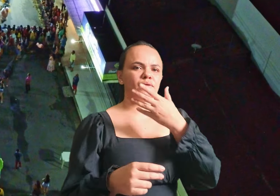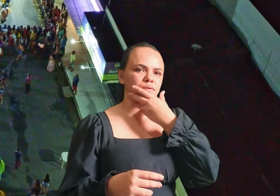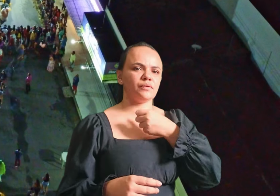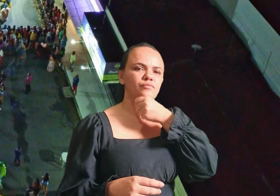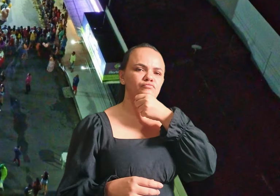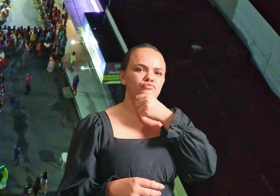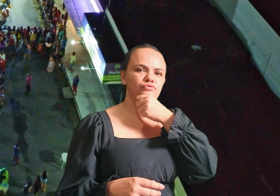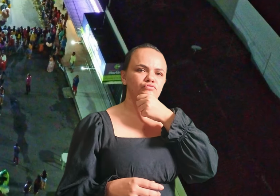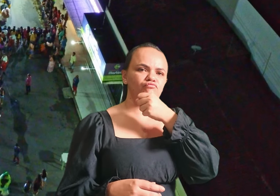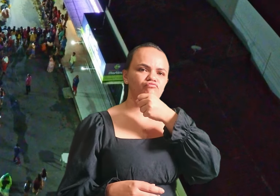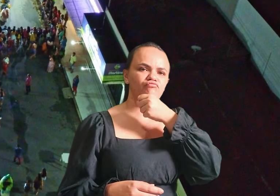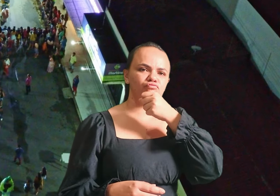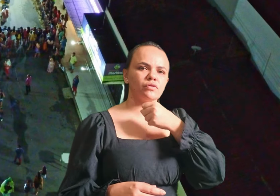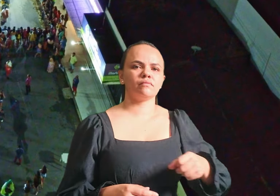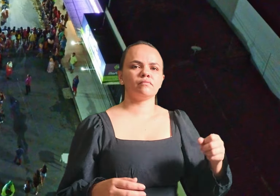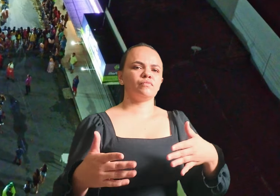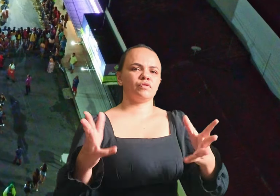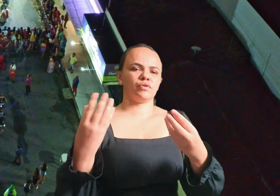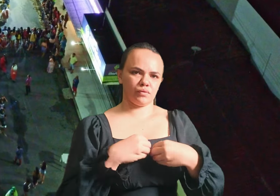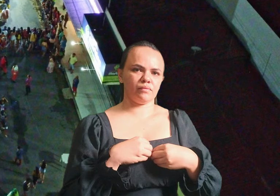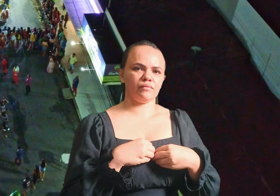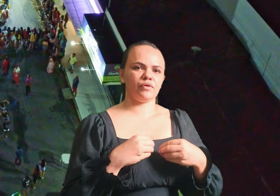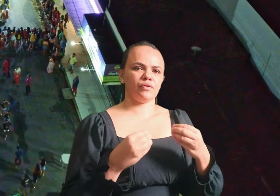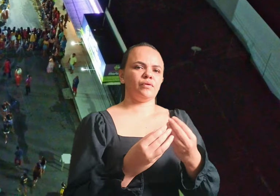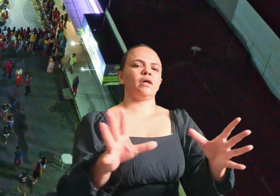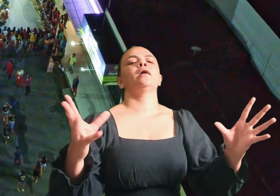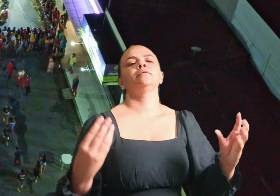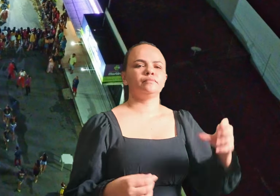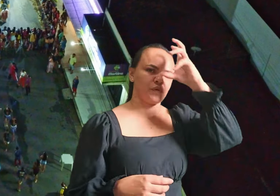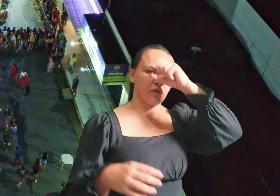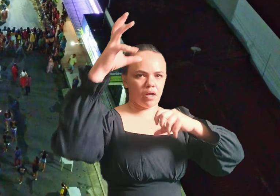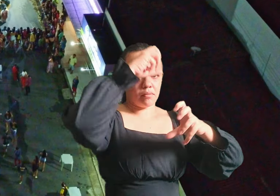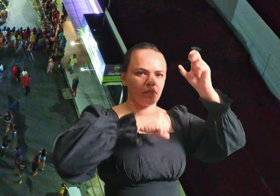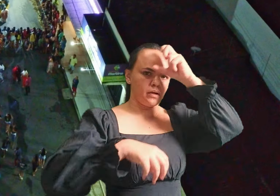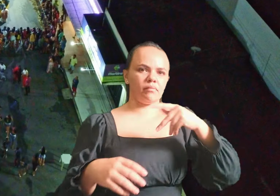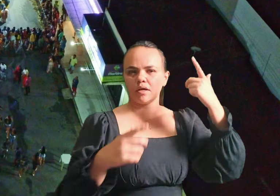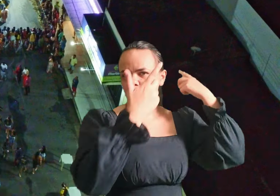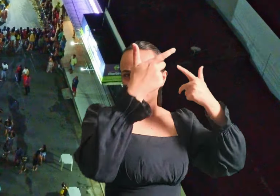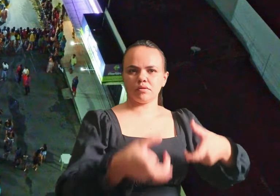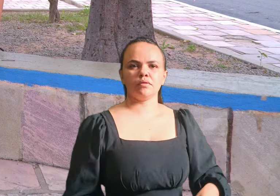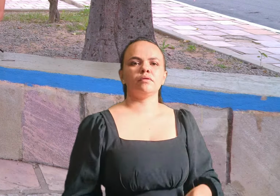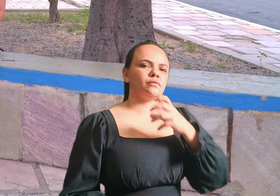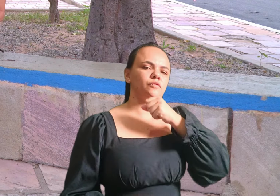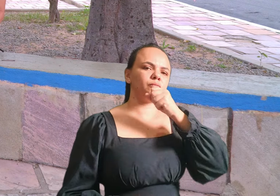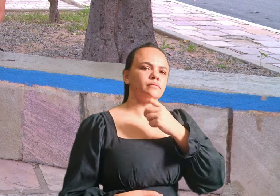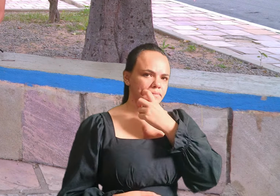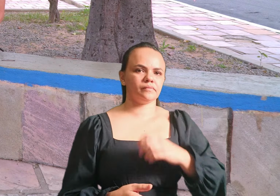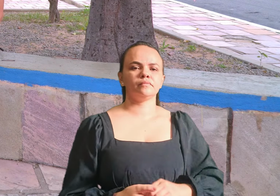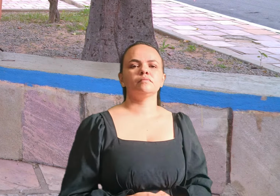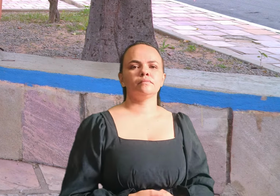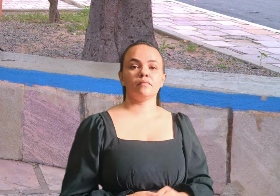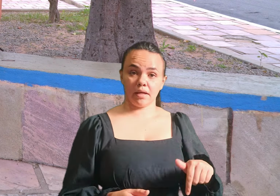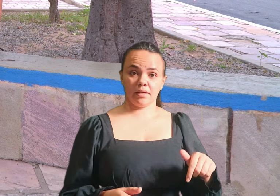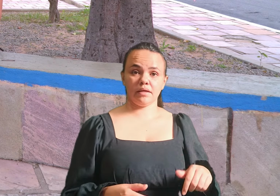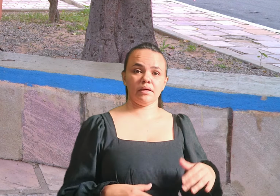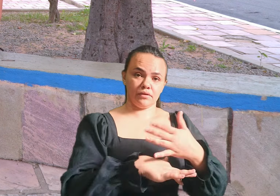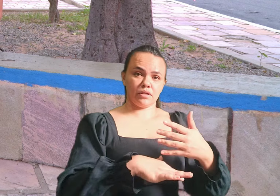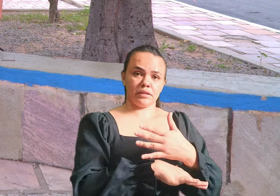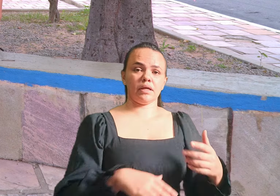Que que foi quem já passou para mim né eu aprendi com ele né o que eu pouco que eu aprendi foi com ele né nossa cidade